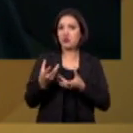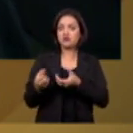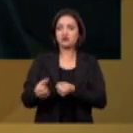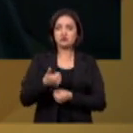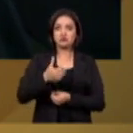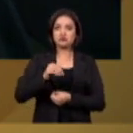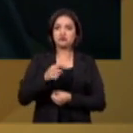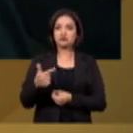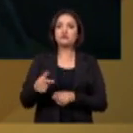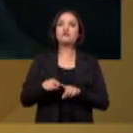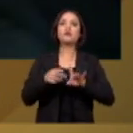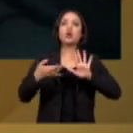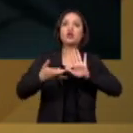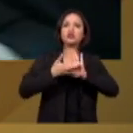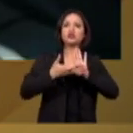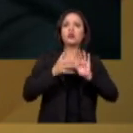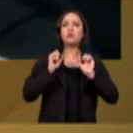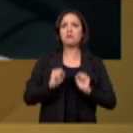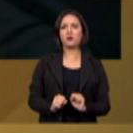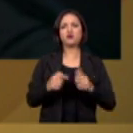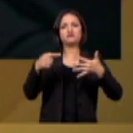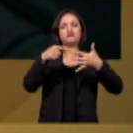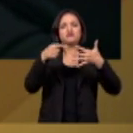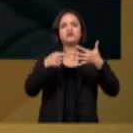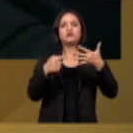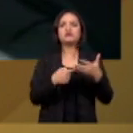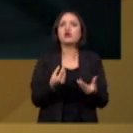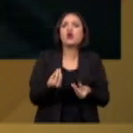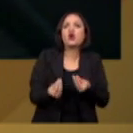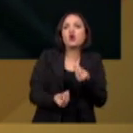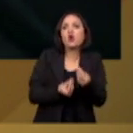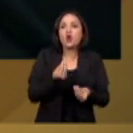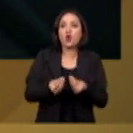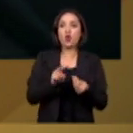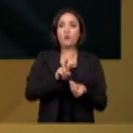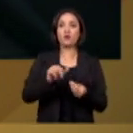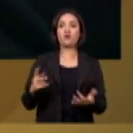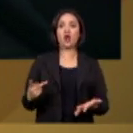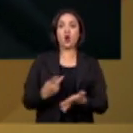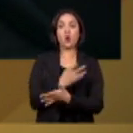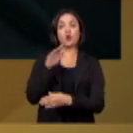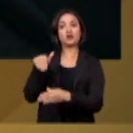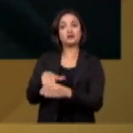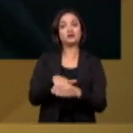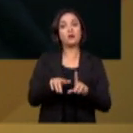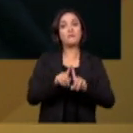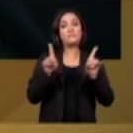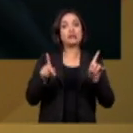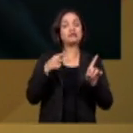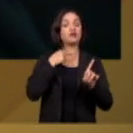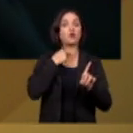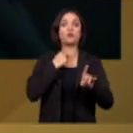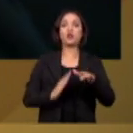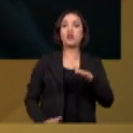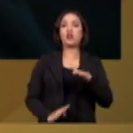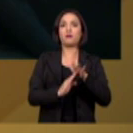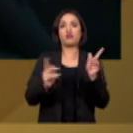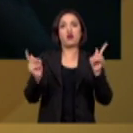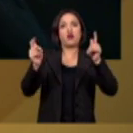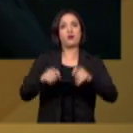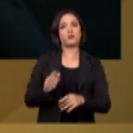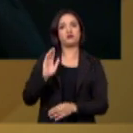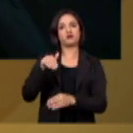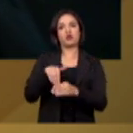regimento interno pode estabelecer a forma e as formalidades a eleição mas sem poder restringir a capacidade eleitoral